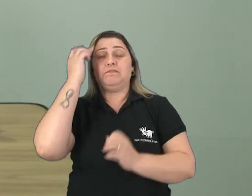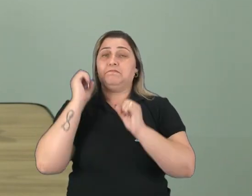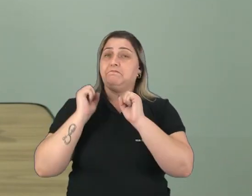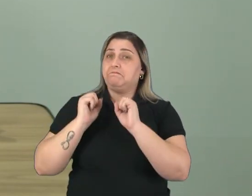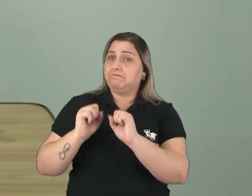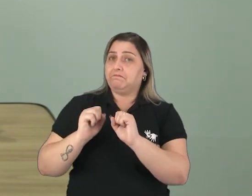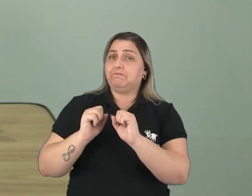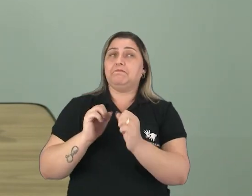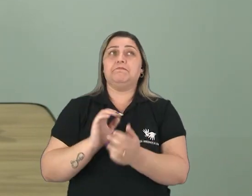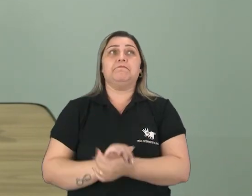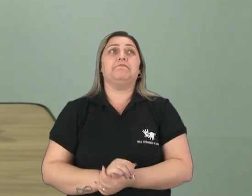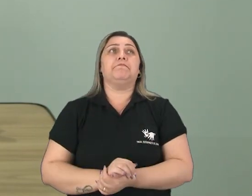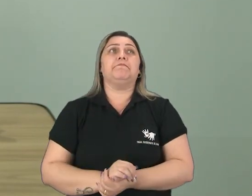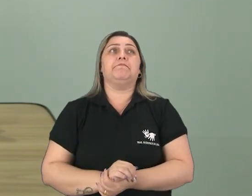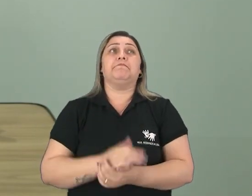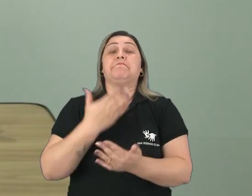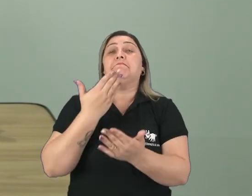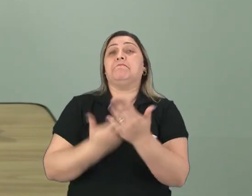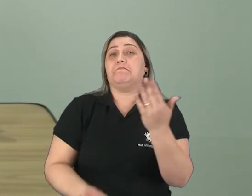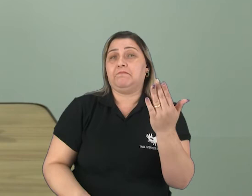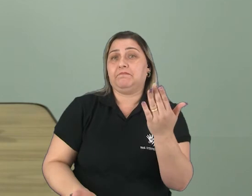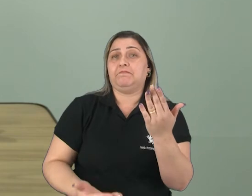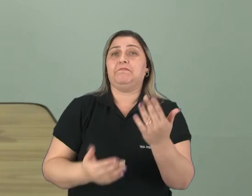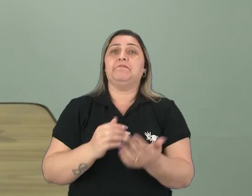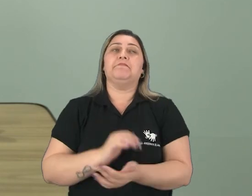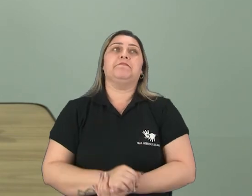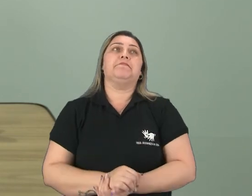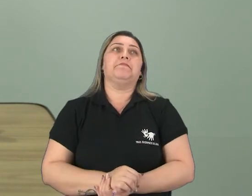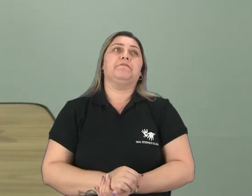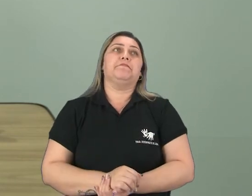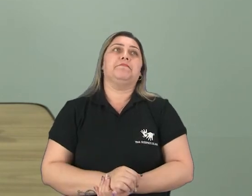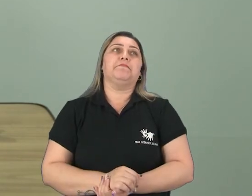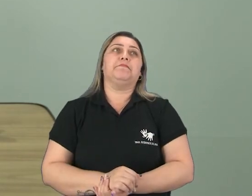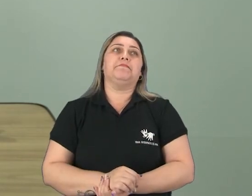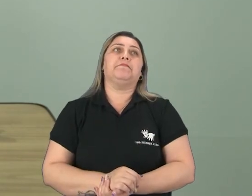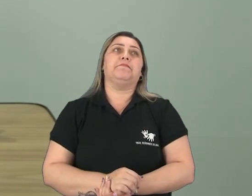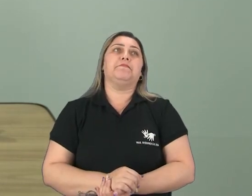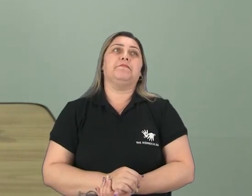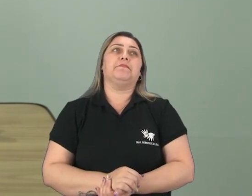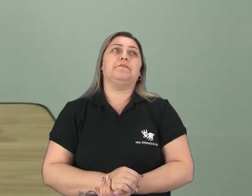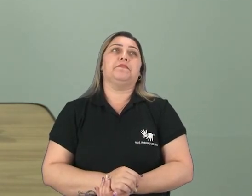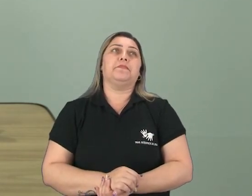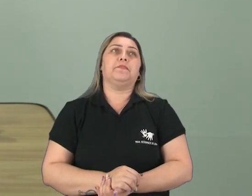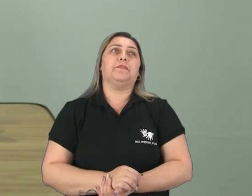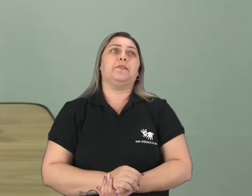poderia acabar se perdendo um pouco.